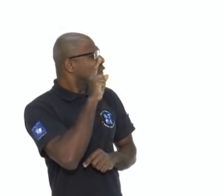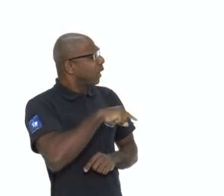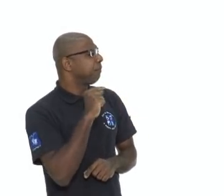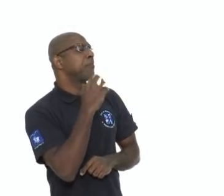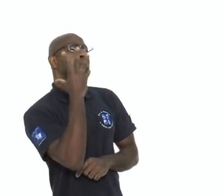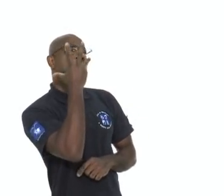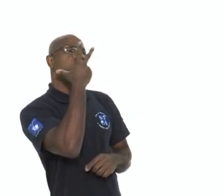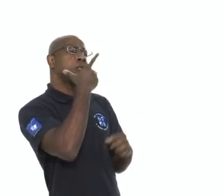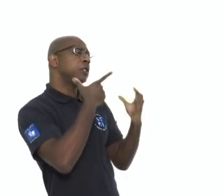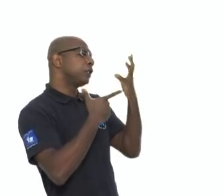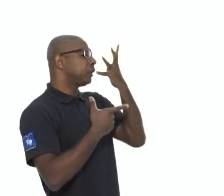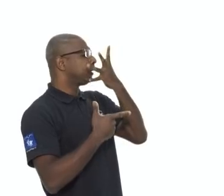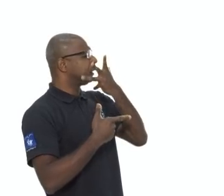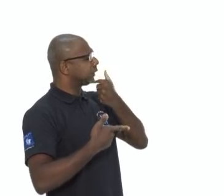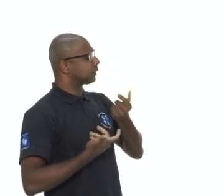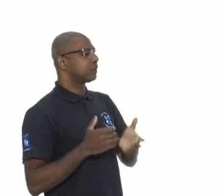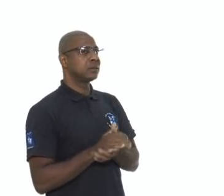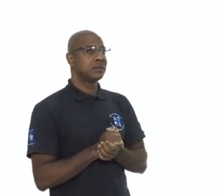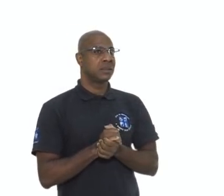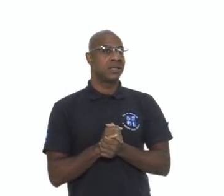bonita. Então, observe a palavra